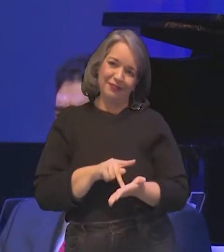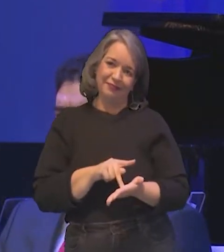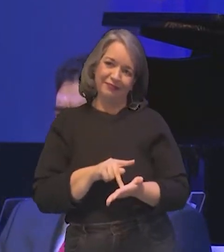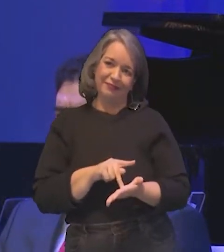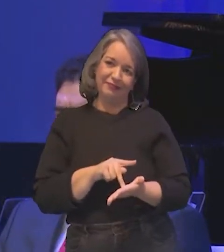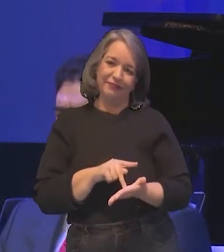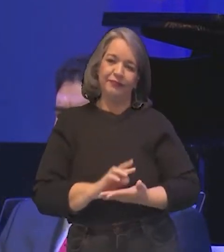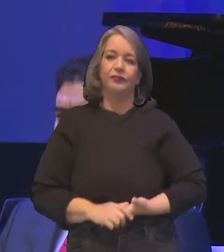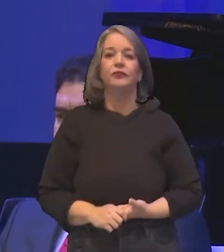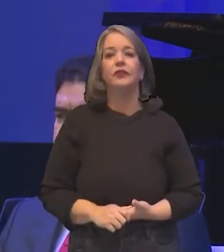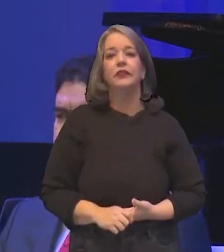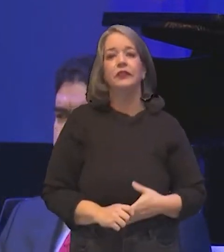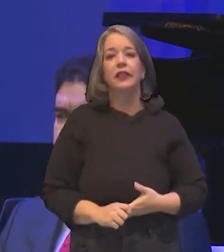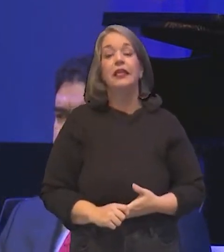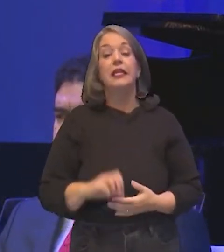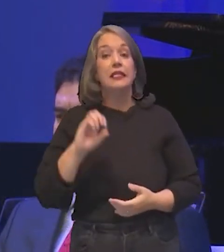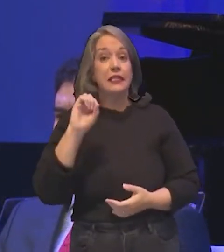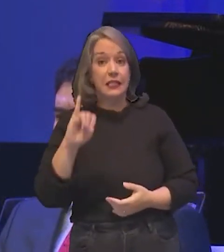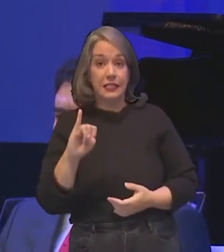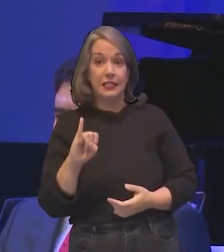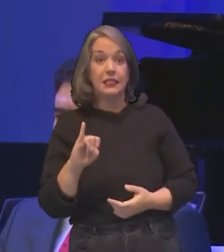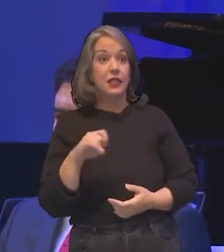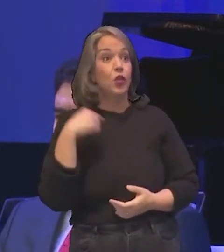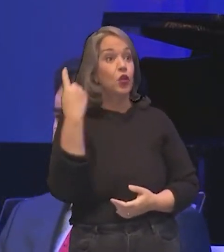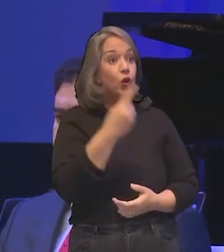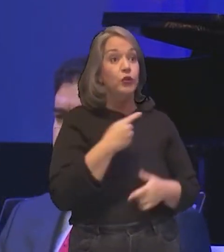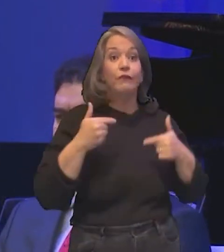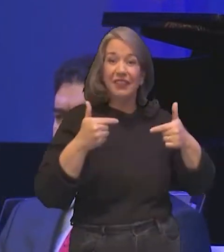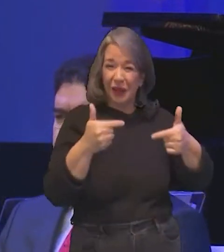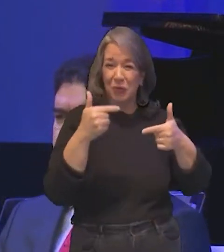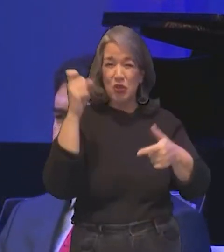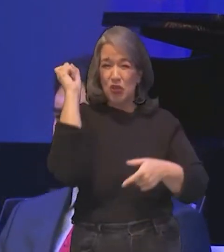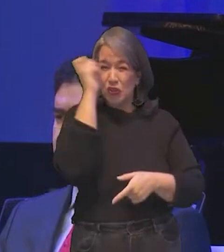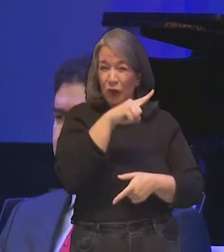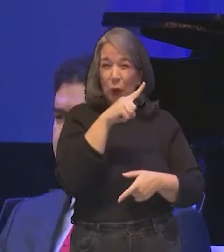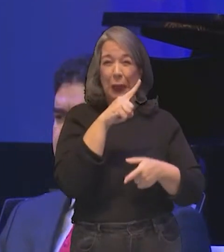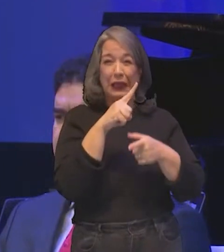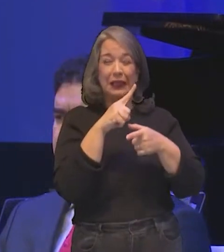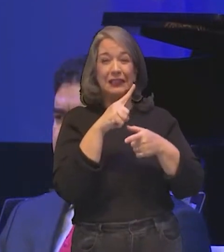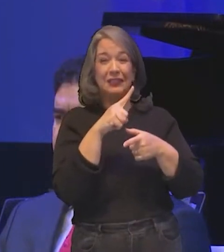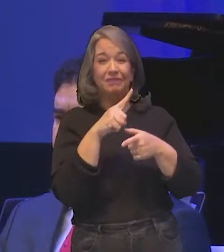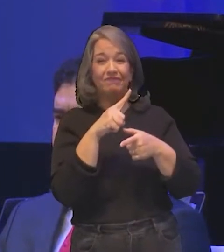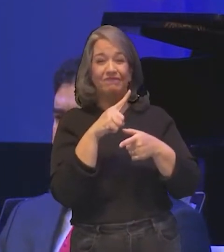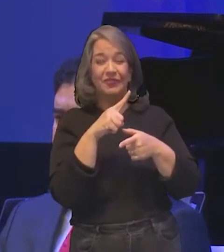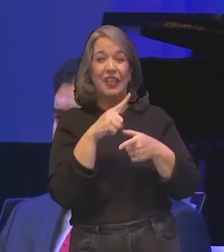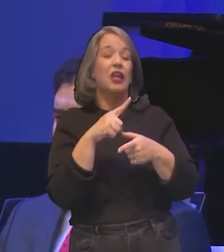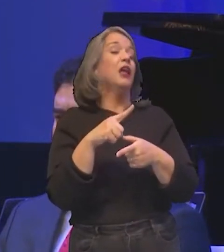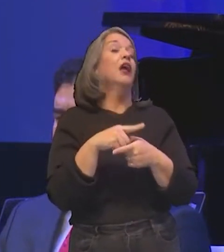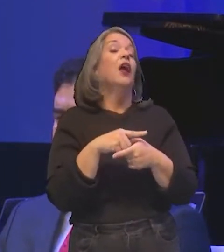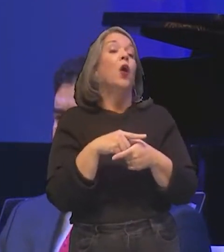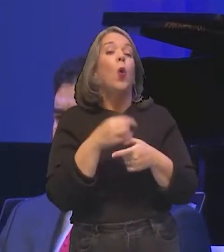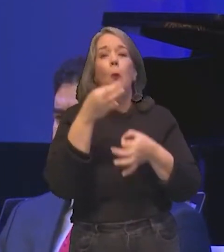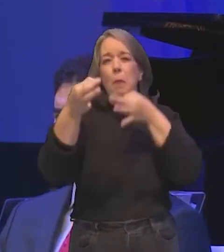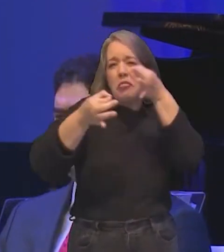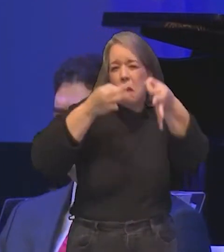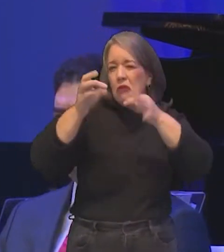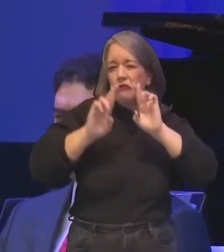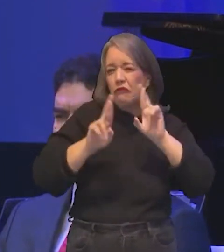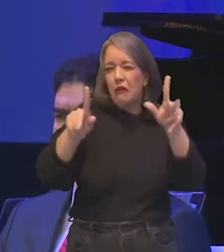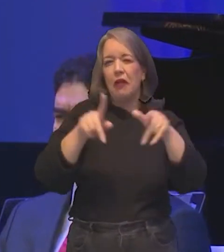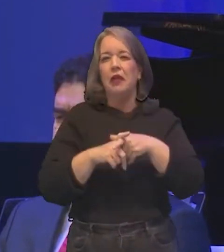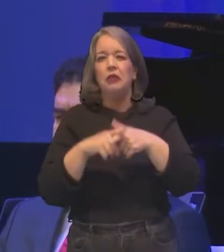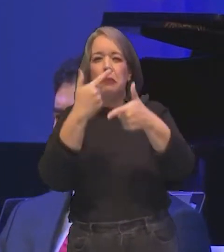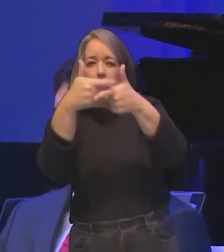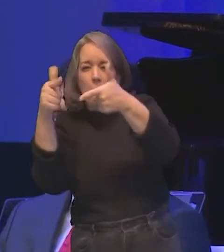quando existir alguma dificuldade entre nós, que nós possamos lembrar do exemplo de Cristo e